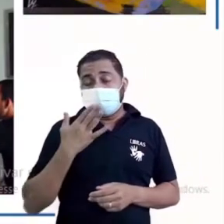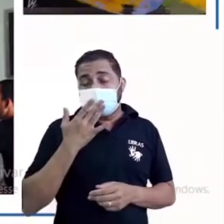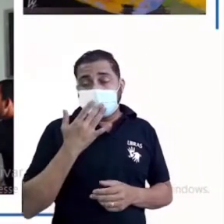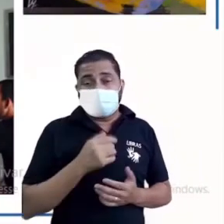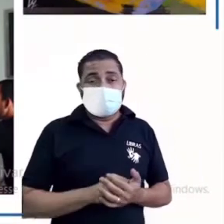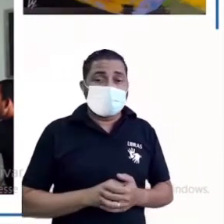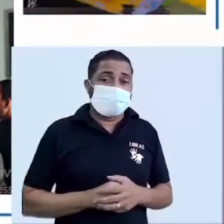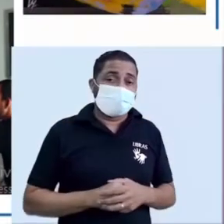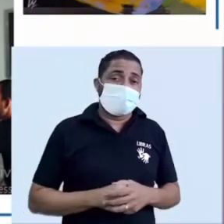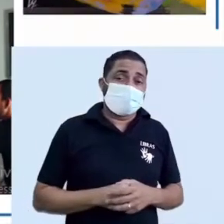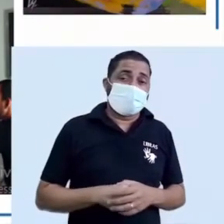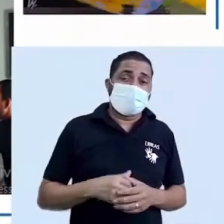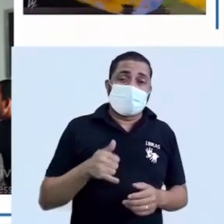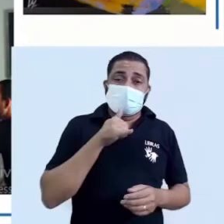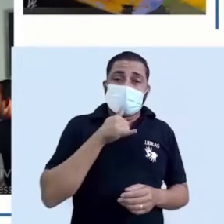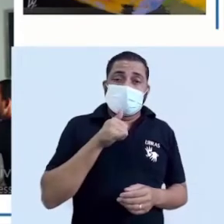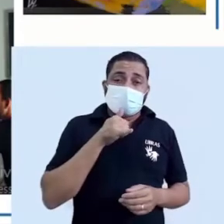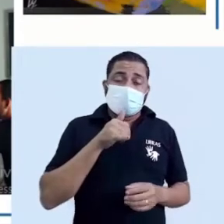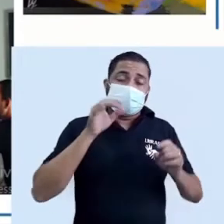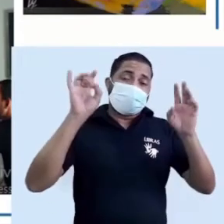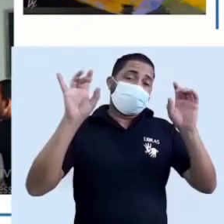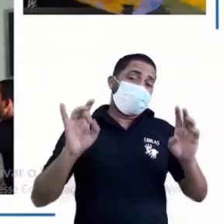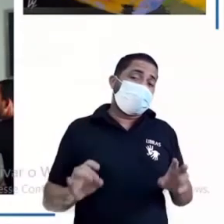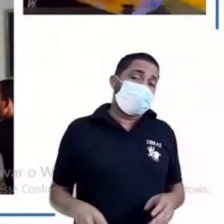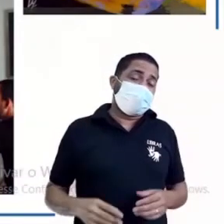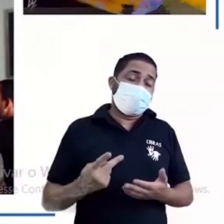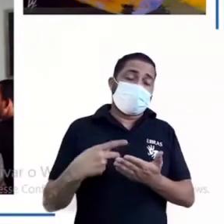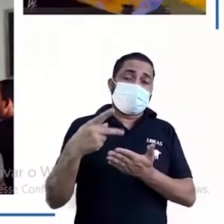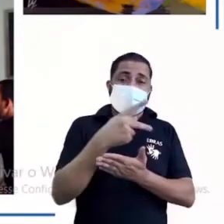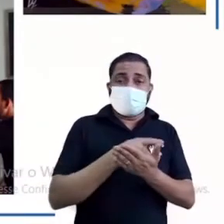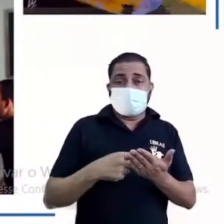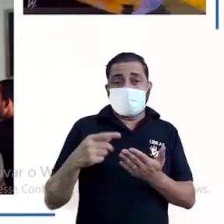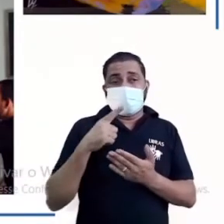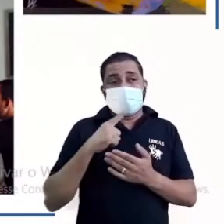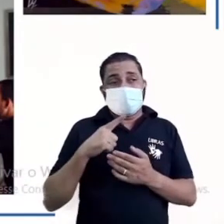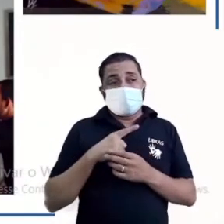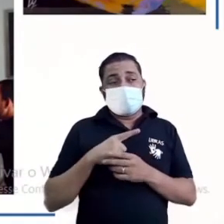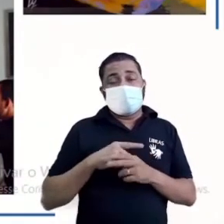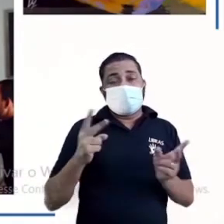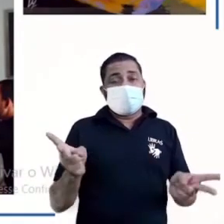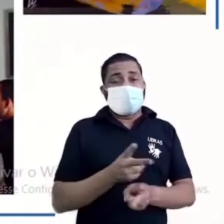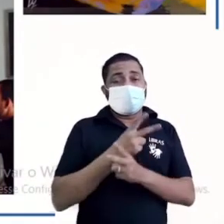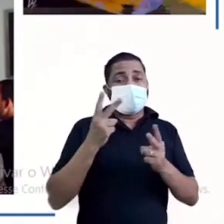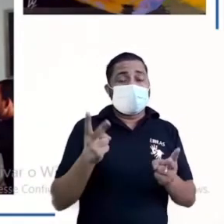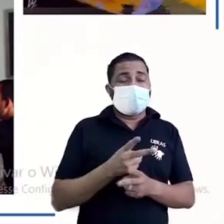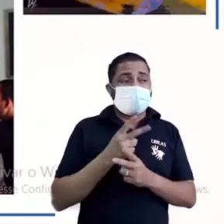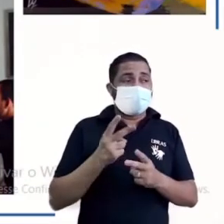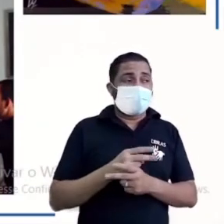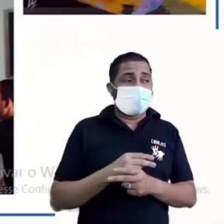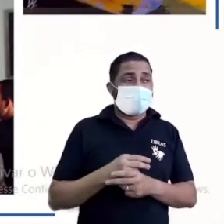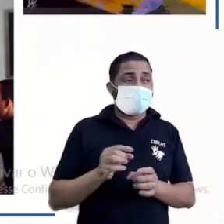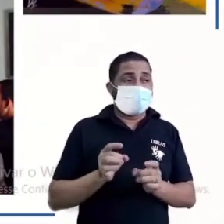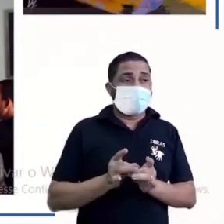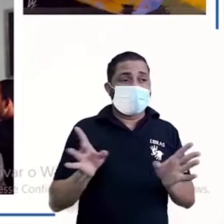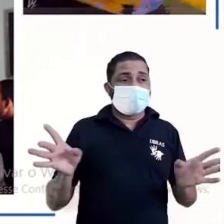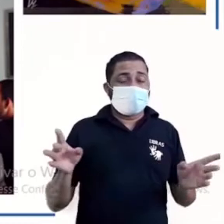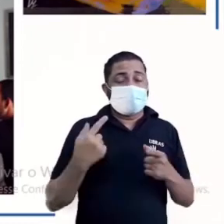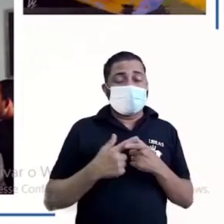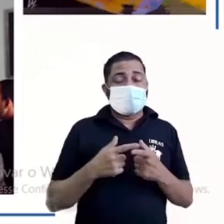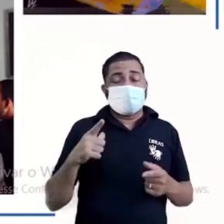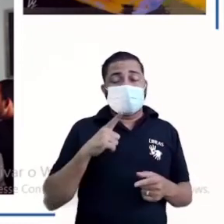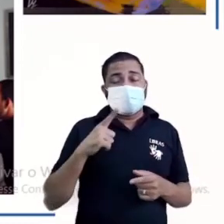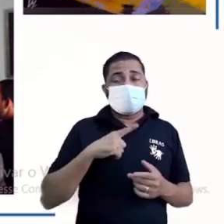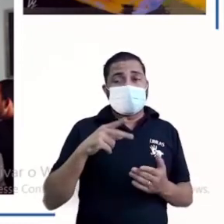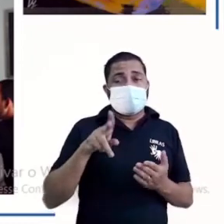gente, no caso específico da nossa imagem, nós temos o afresco, né, ali de Michelangelo. Nós temos uma